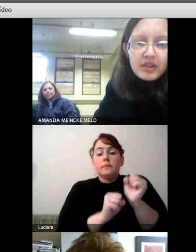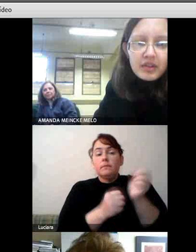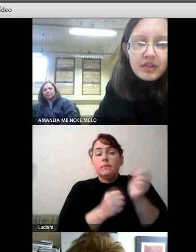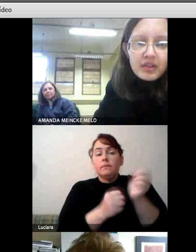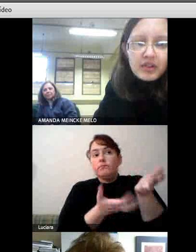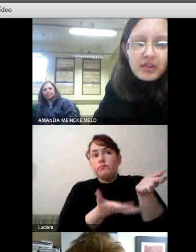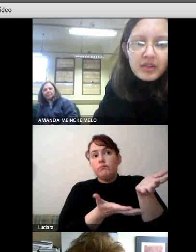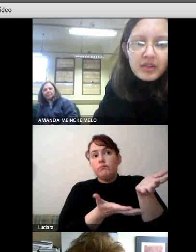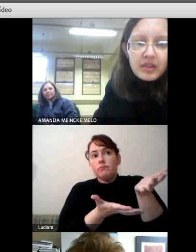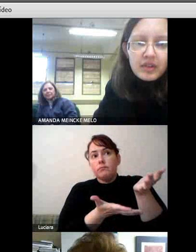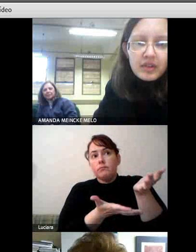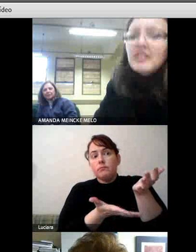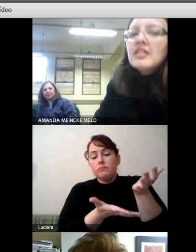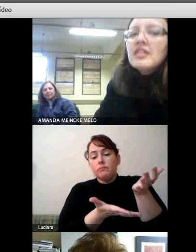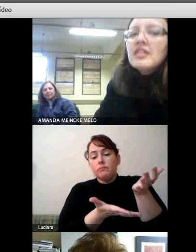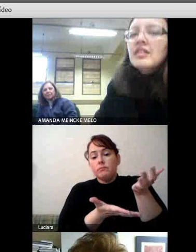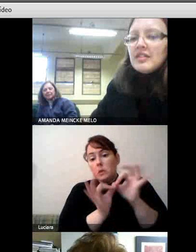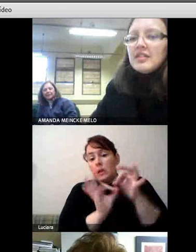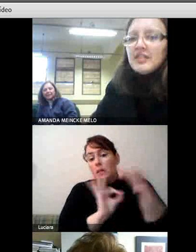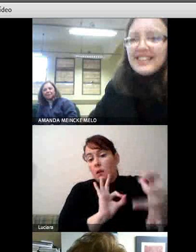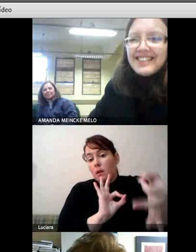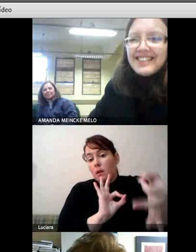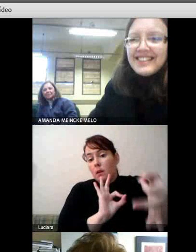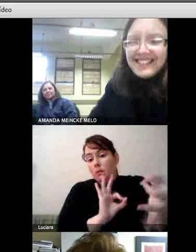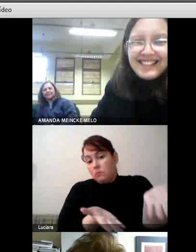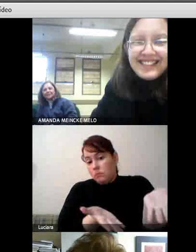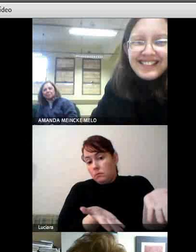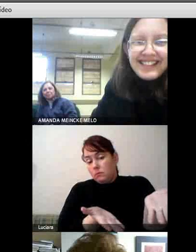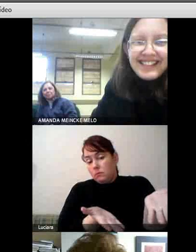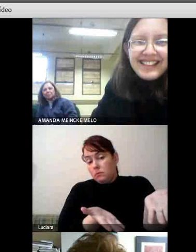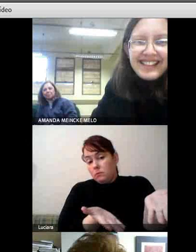Unipampa está ajudando a Cristina, porque a Cristina é NTE.